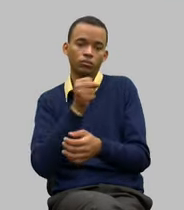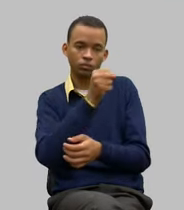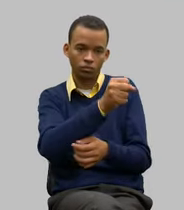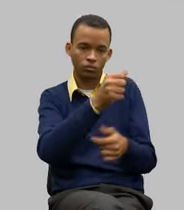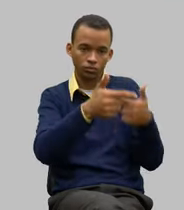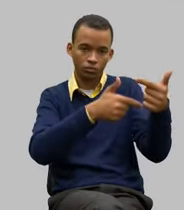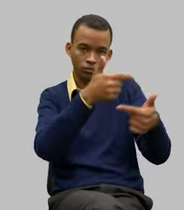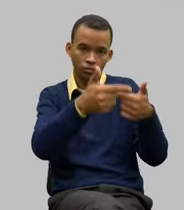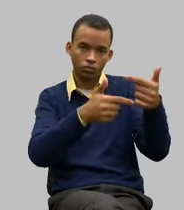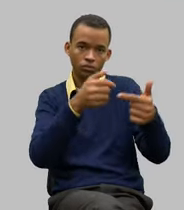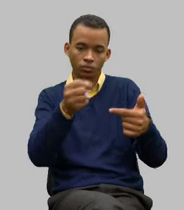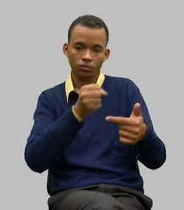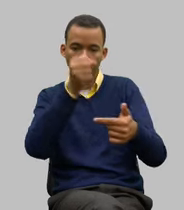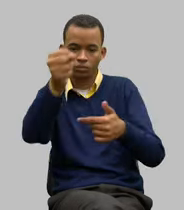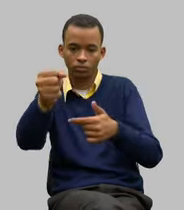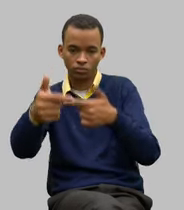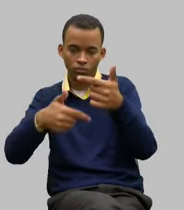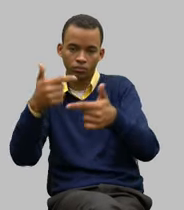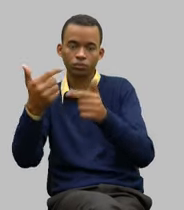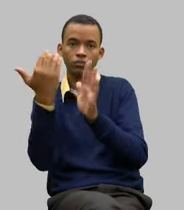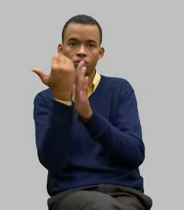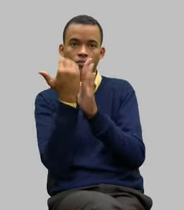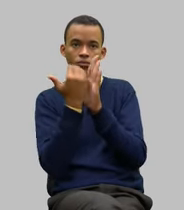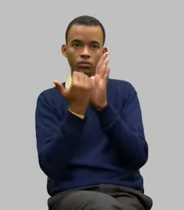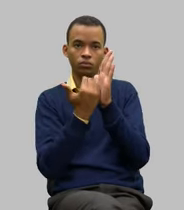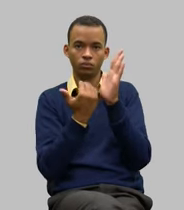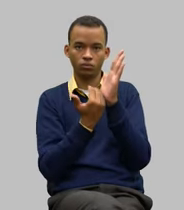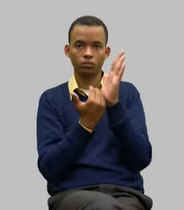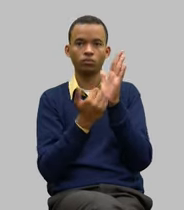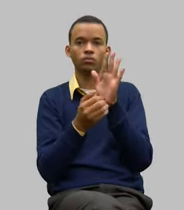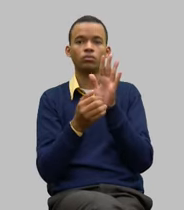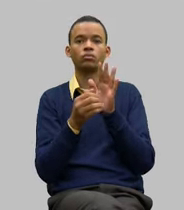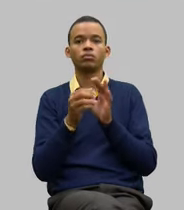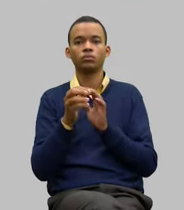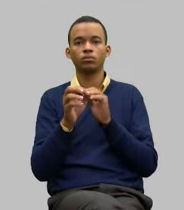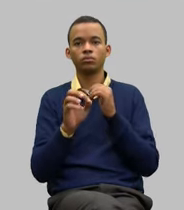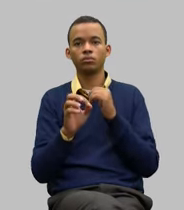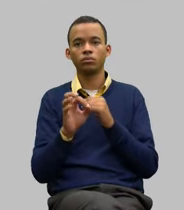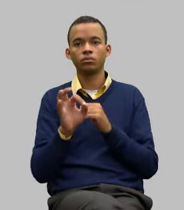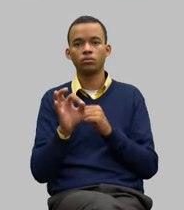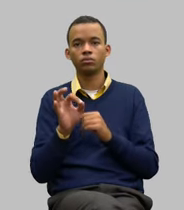sim pela ordem de classificação